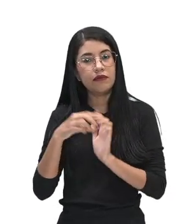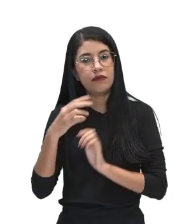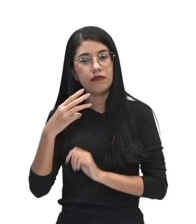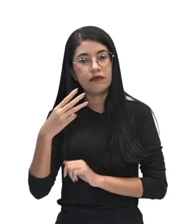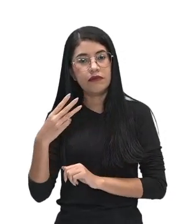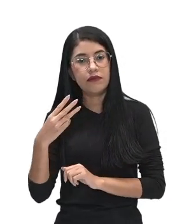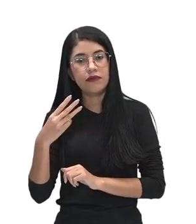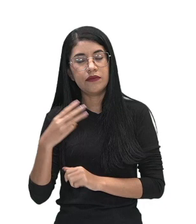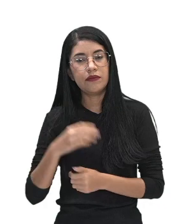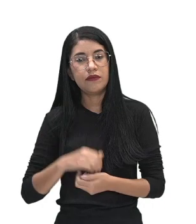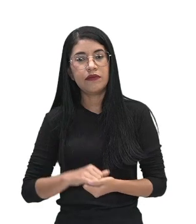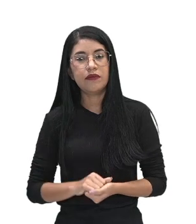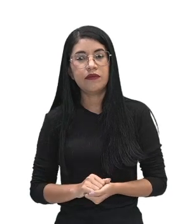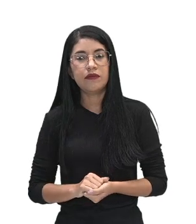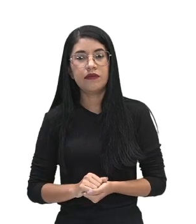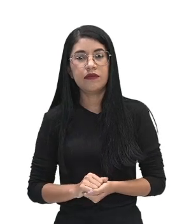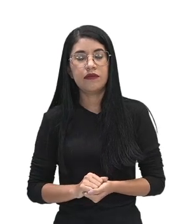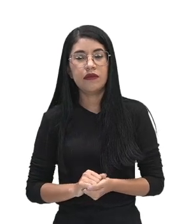3,